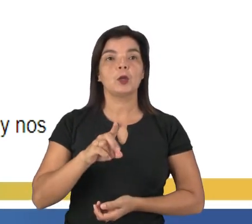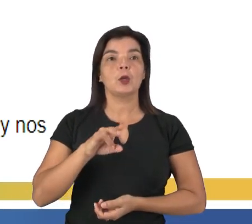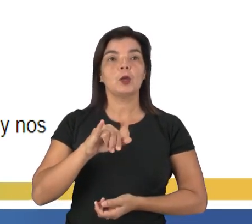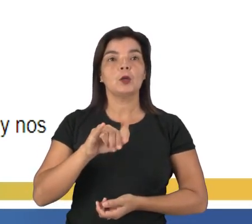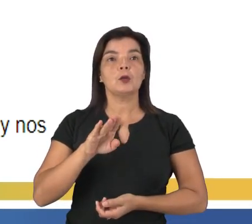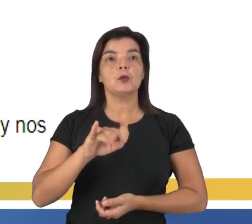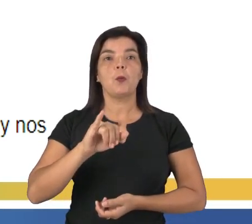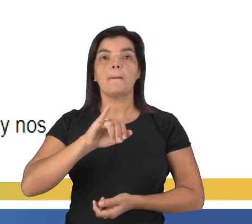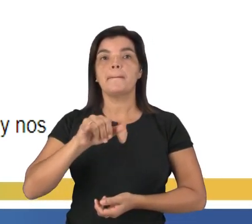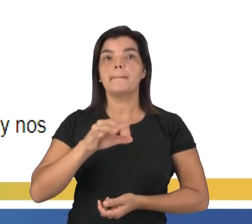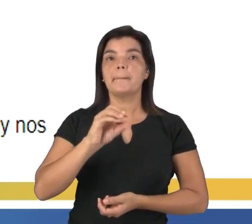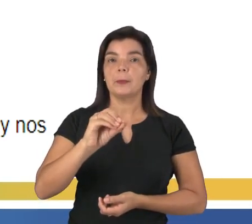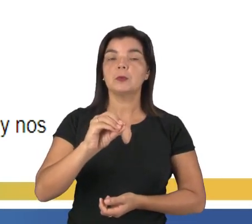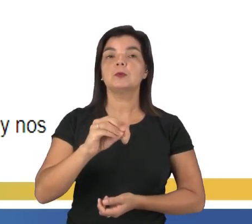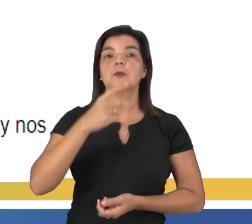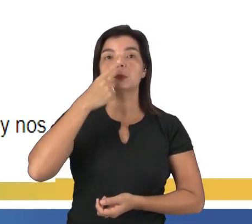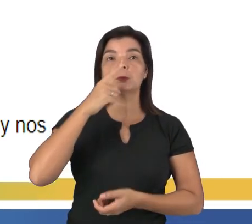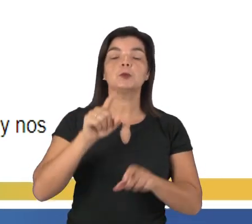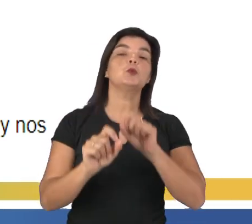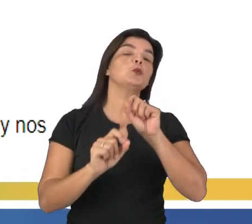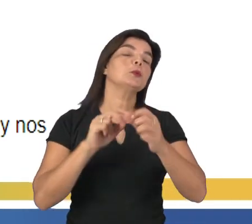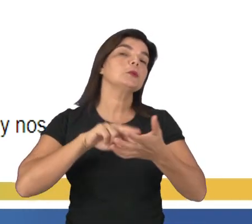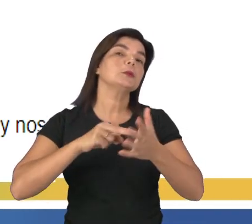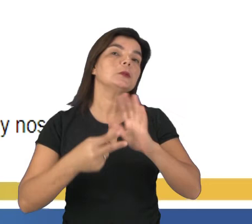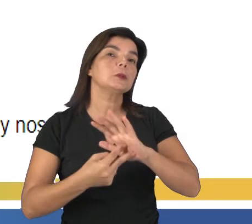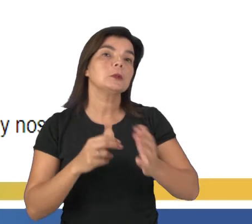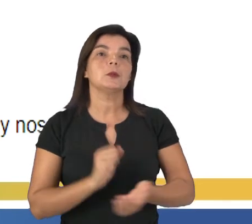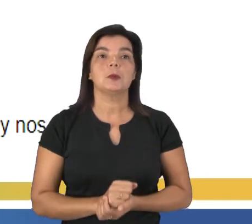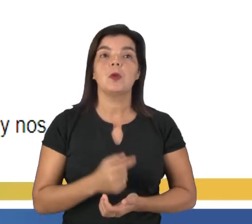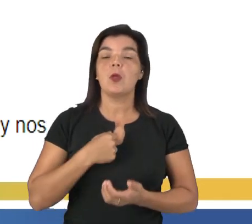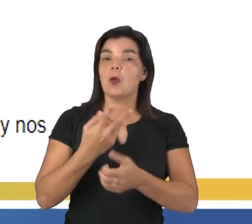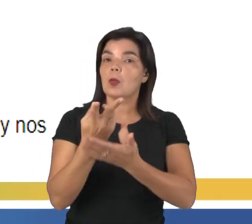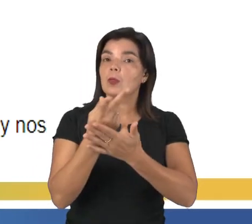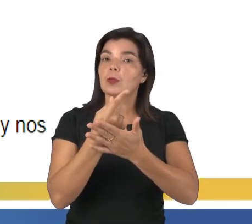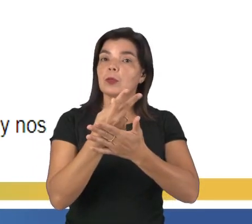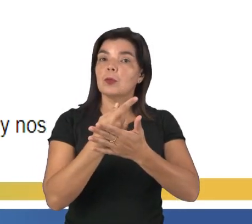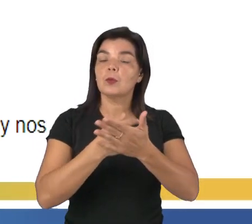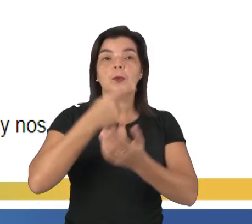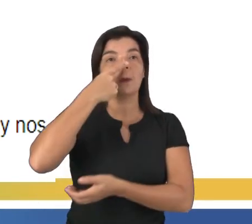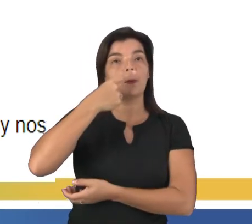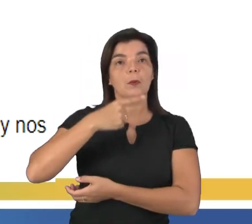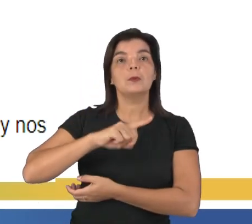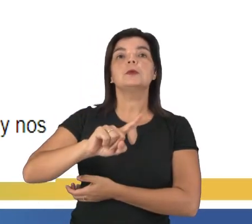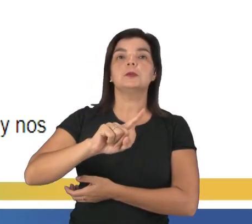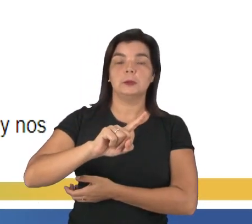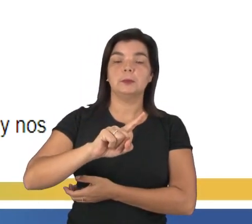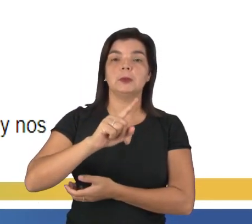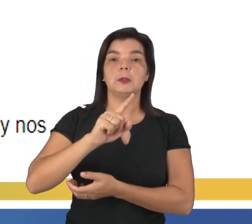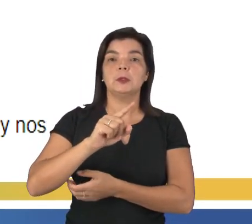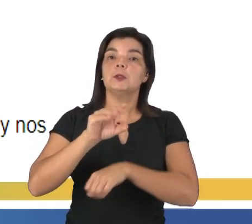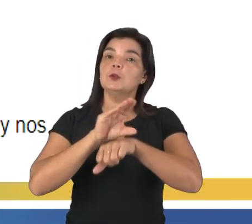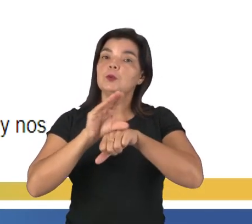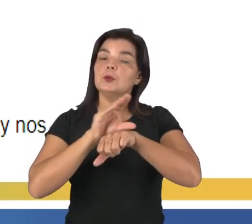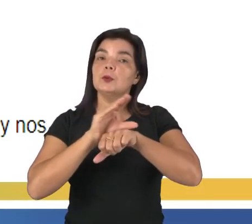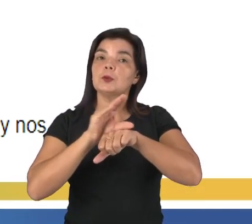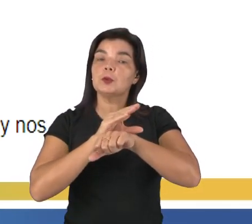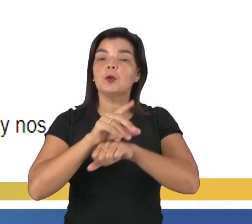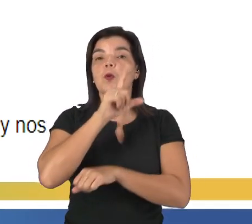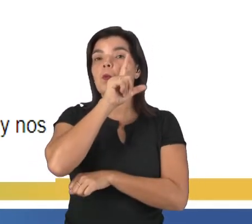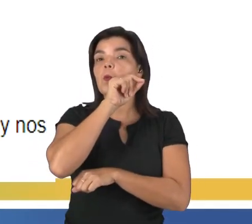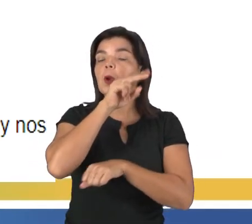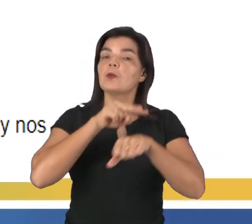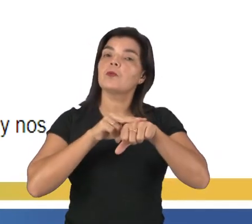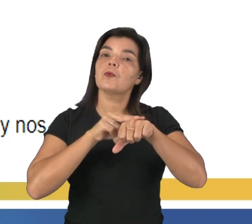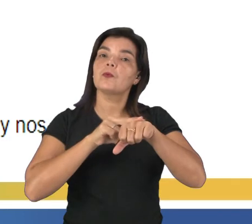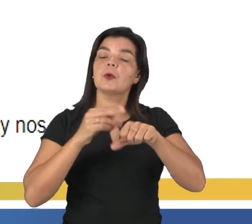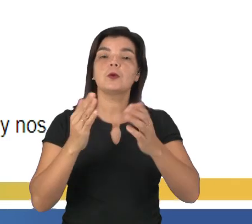né? De burro no elefante gris e um pássaro verde em meu caderno. Ou seja, eu desenho um elefante, né, cinza e um pássaro verde